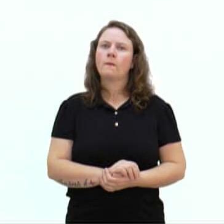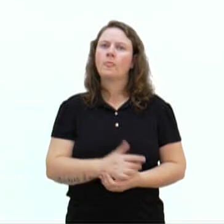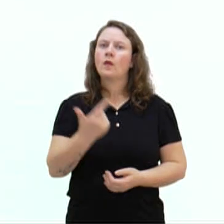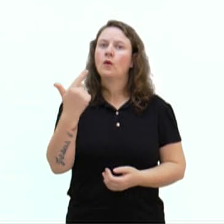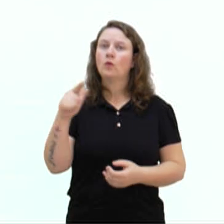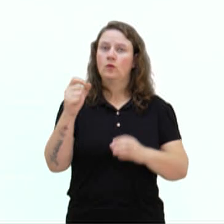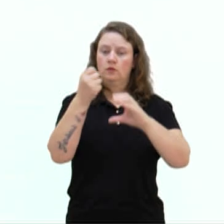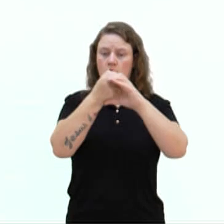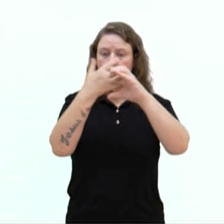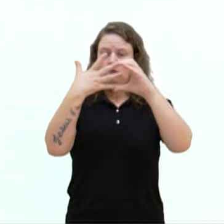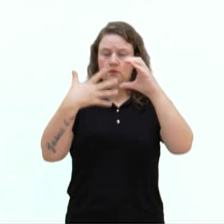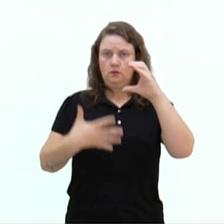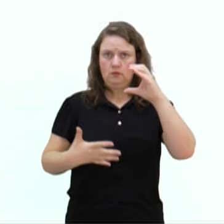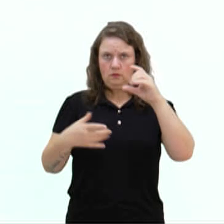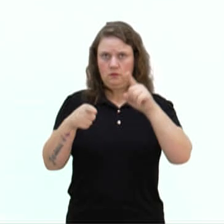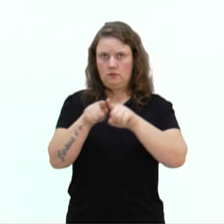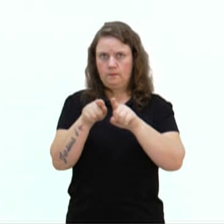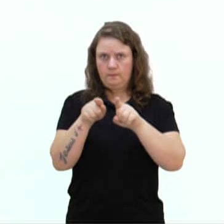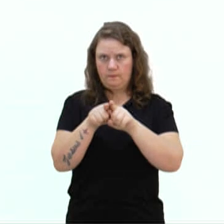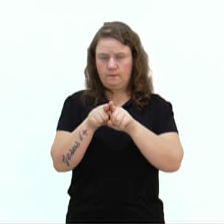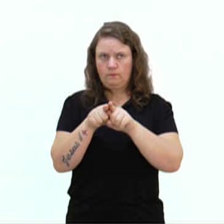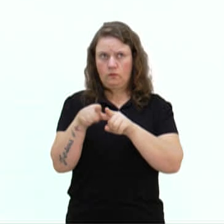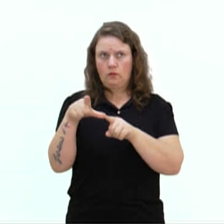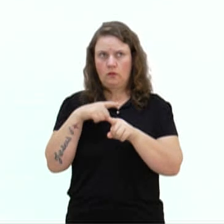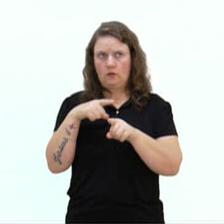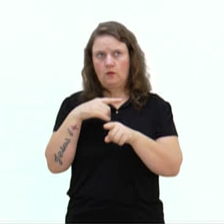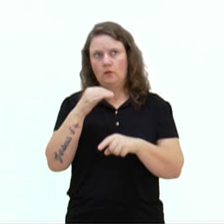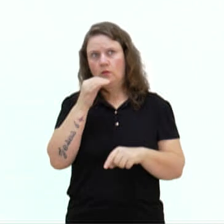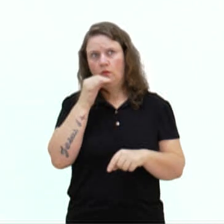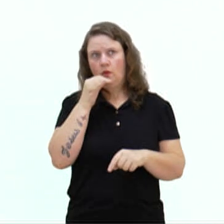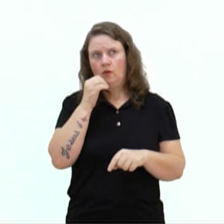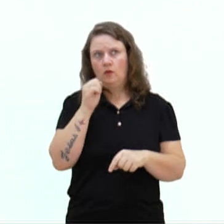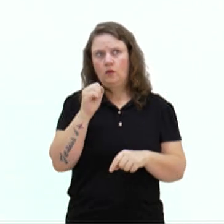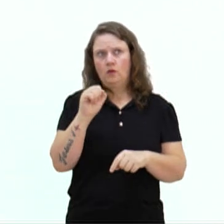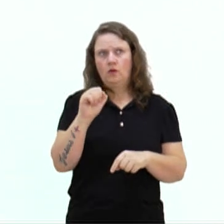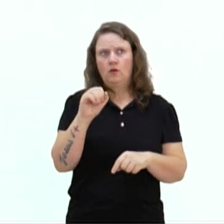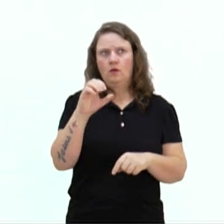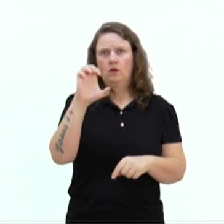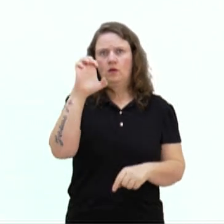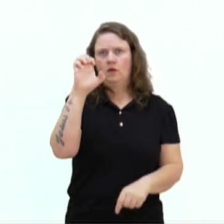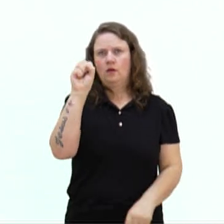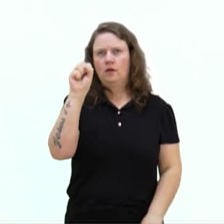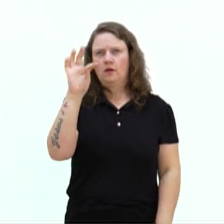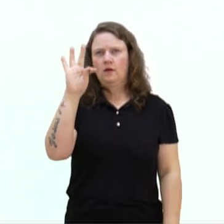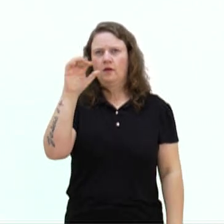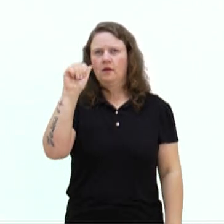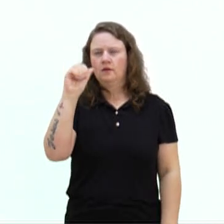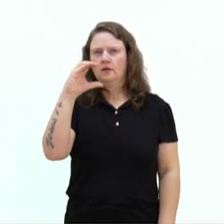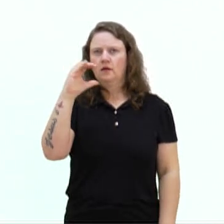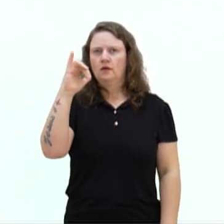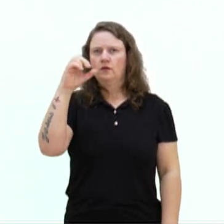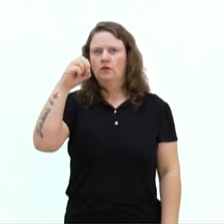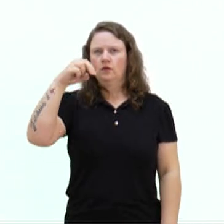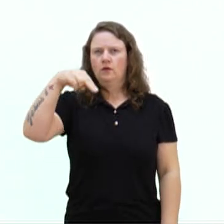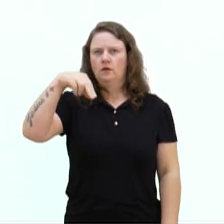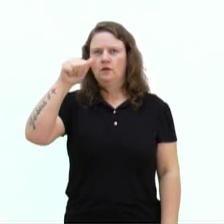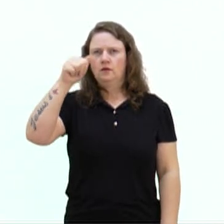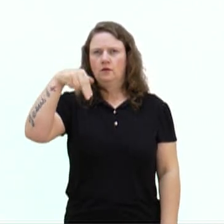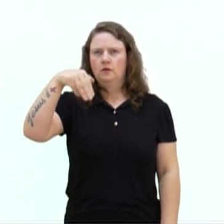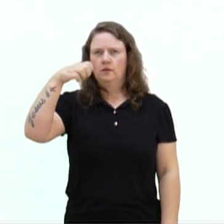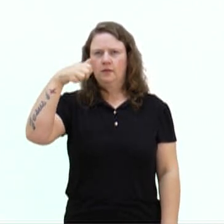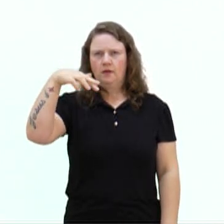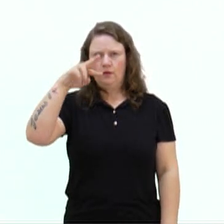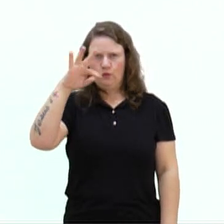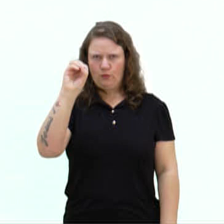Outras características, olhe lá. Estacionamento. O que é isso? Vocês estão pensando nos carros, mas não é exatamente isso. Olha